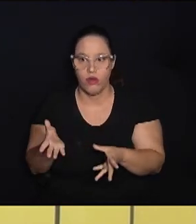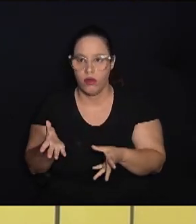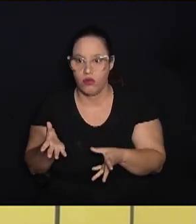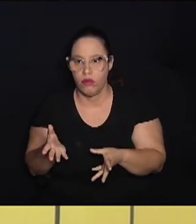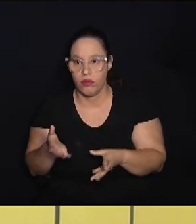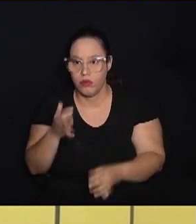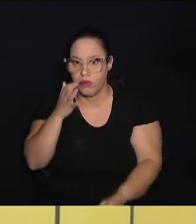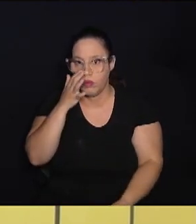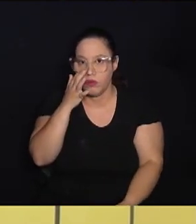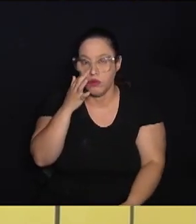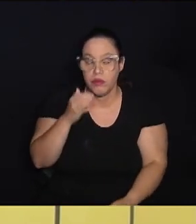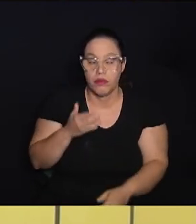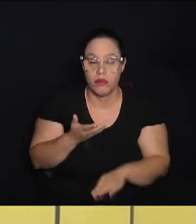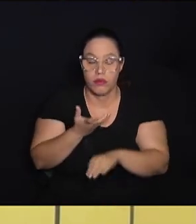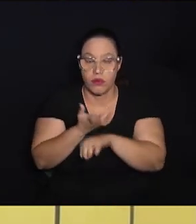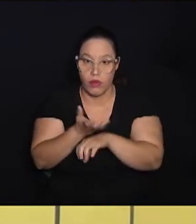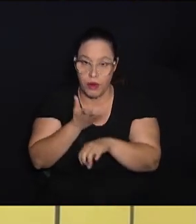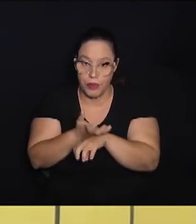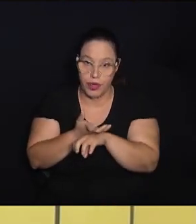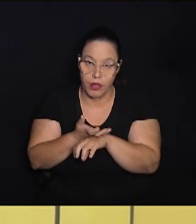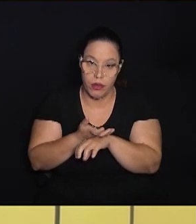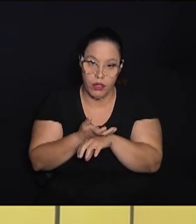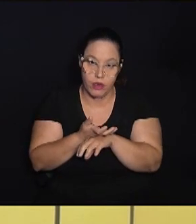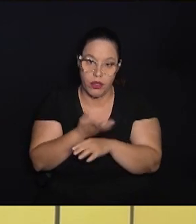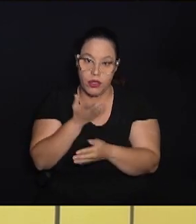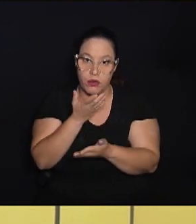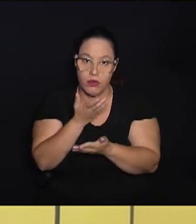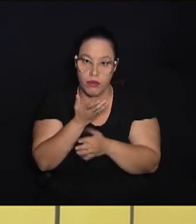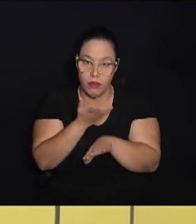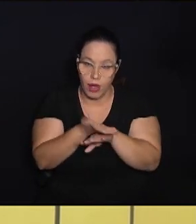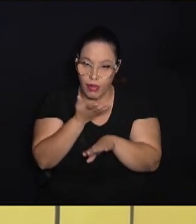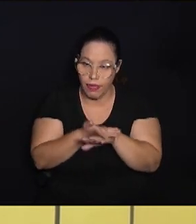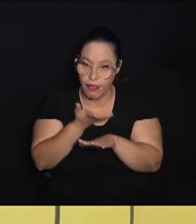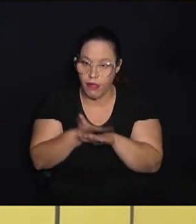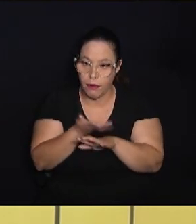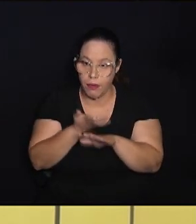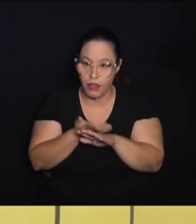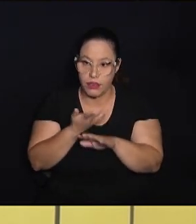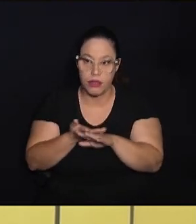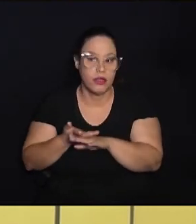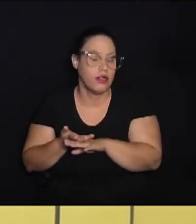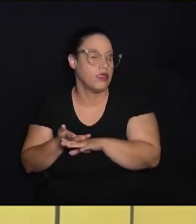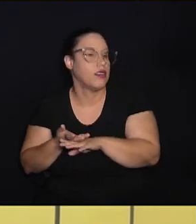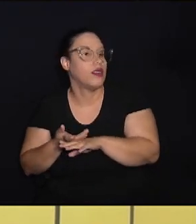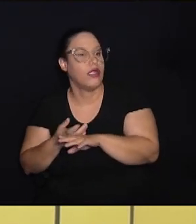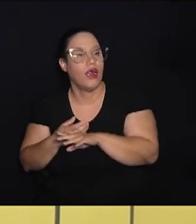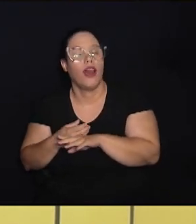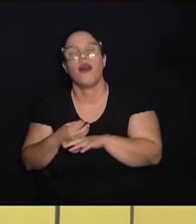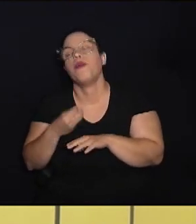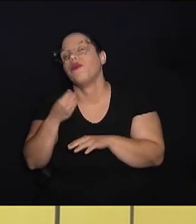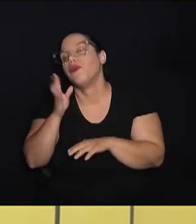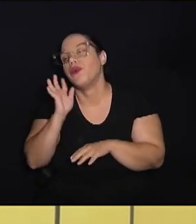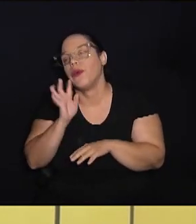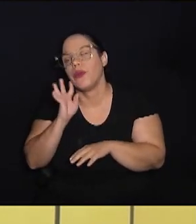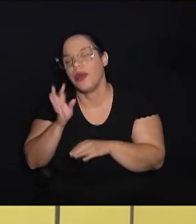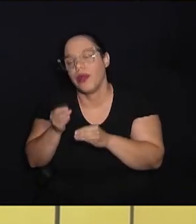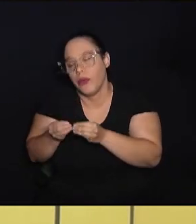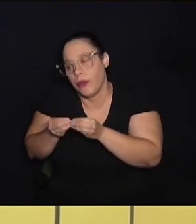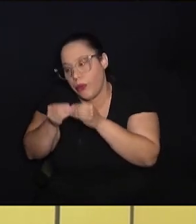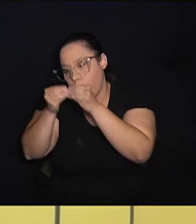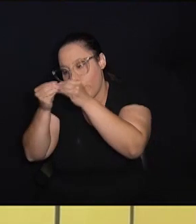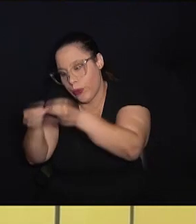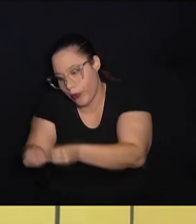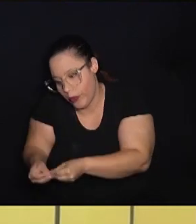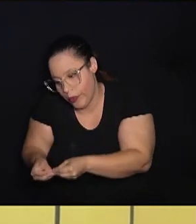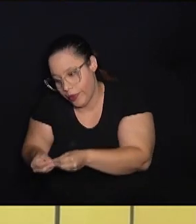combinar as páginas tem uma fórmula então assim é muito bacana você envolver a sua sala de aula e dar essa ferramenta para eles vamos